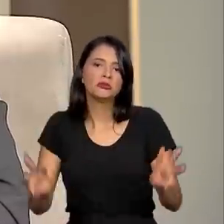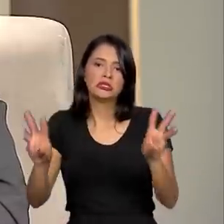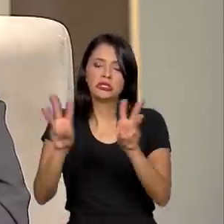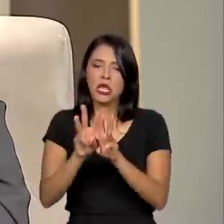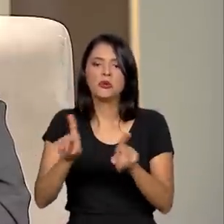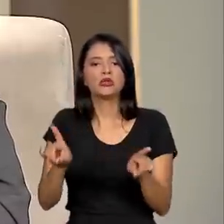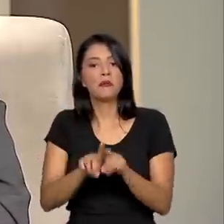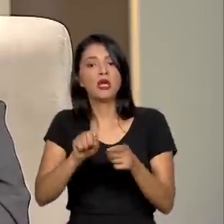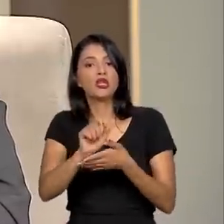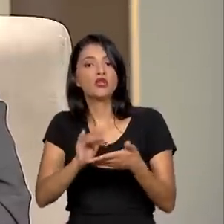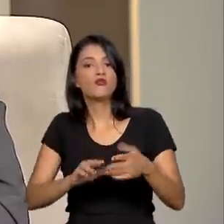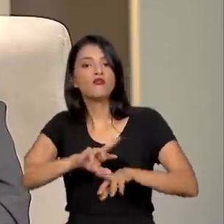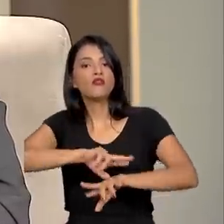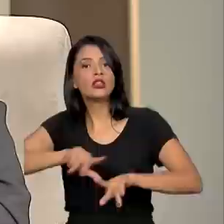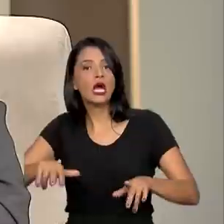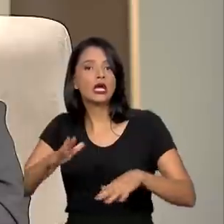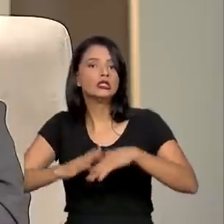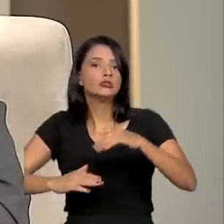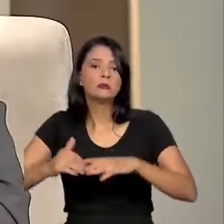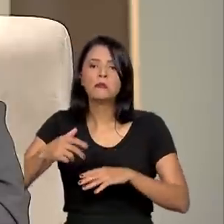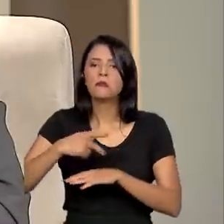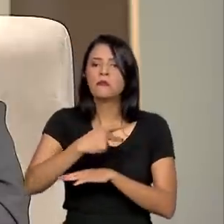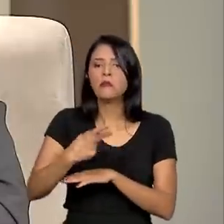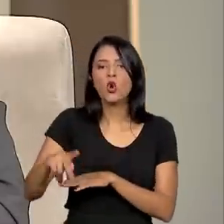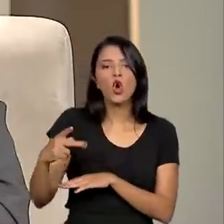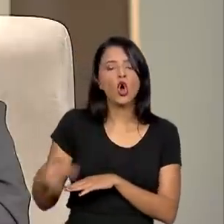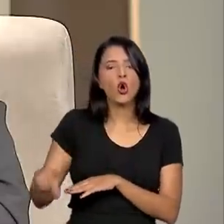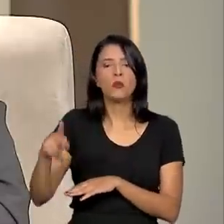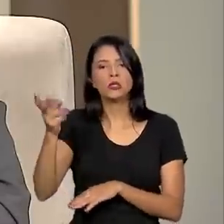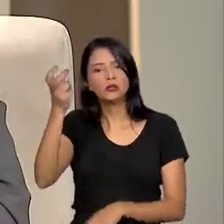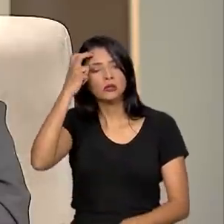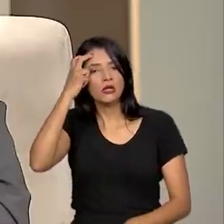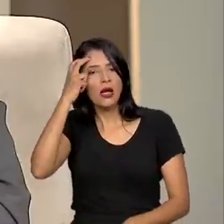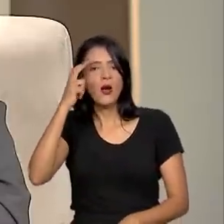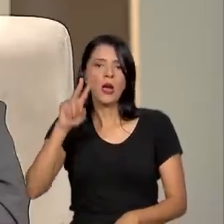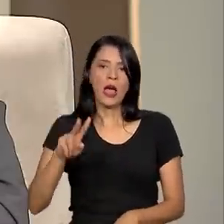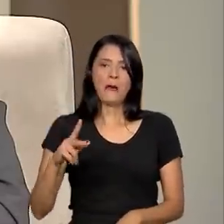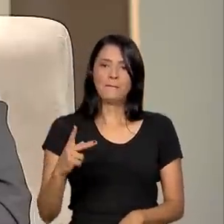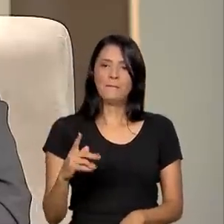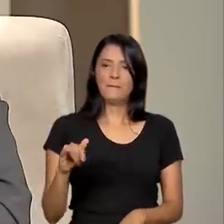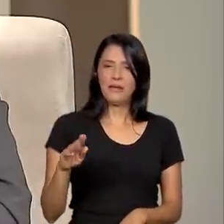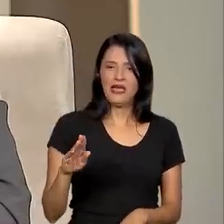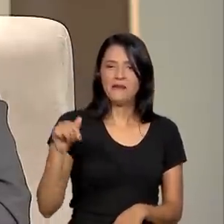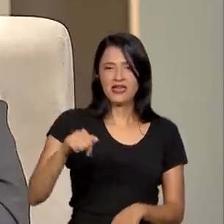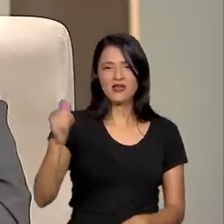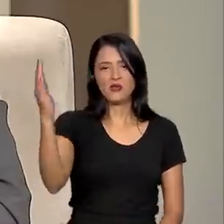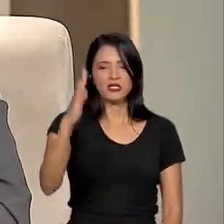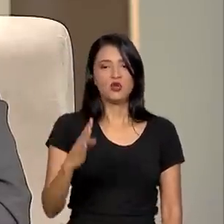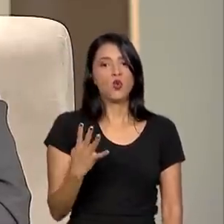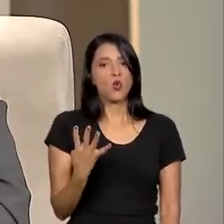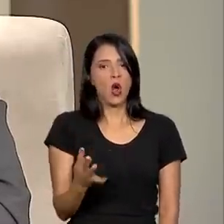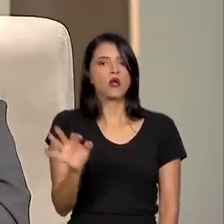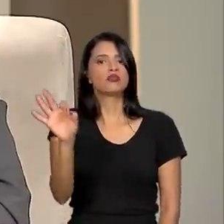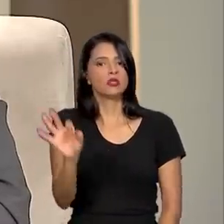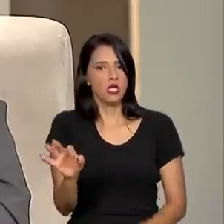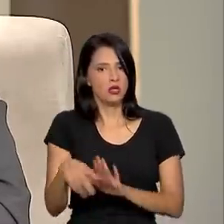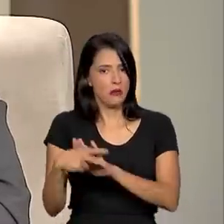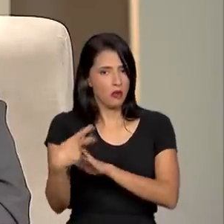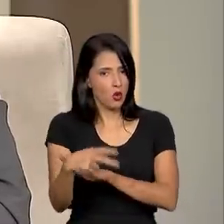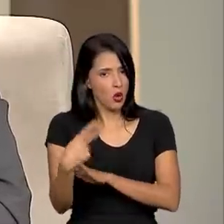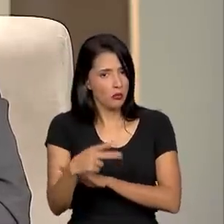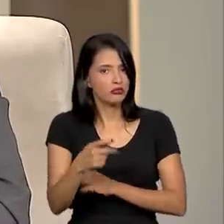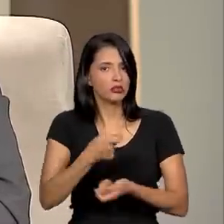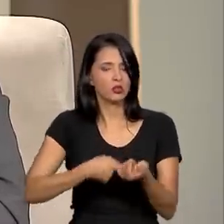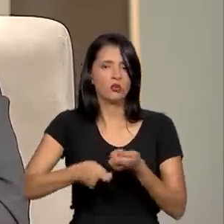cultural. A economia criativa no Brasil é 4% do nosso PIB. Né? E isso, além de